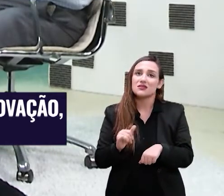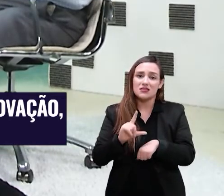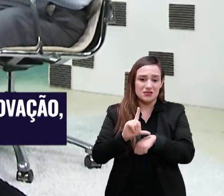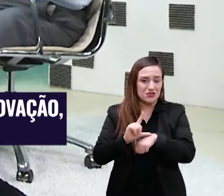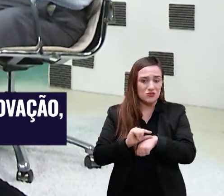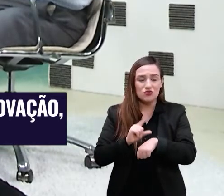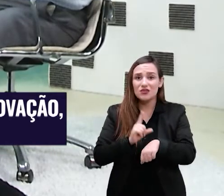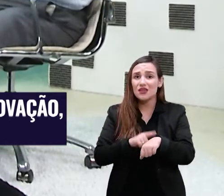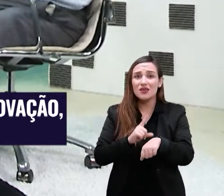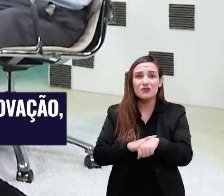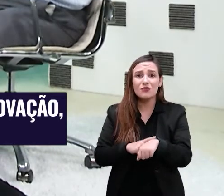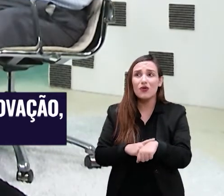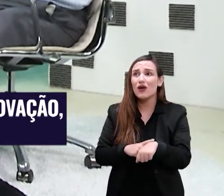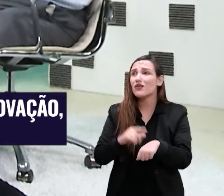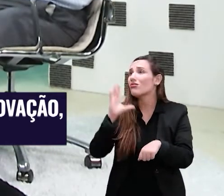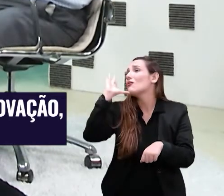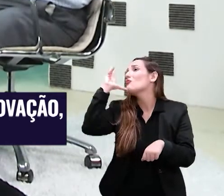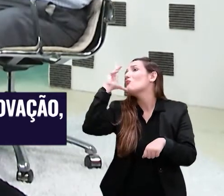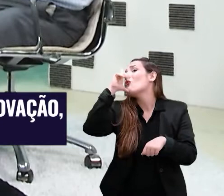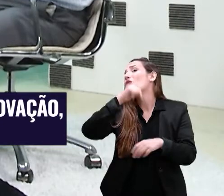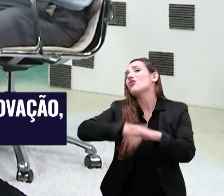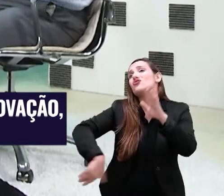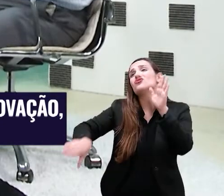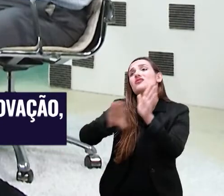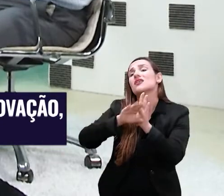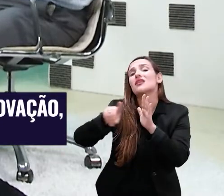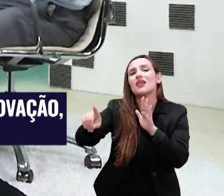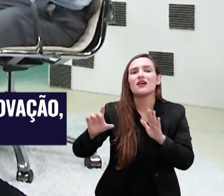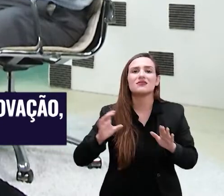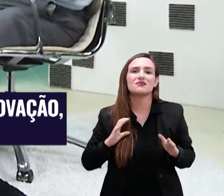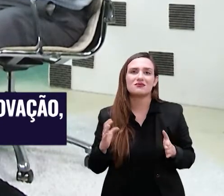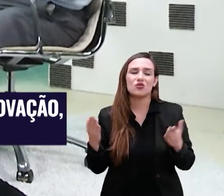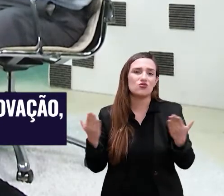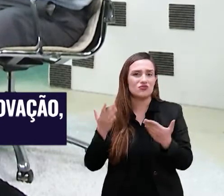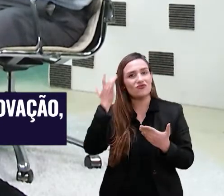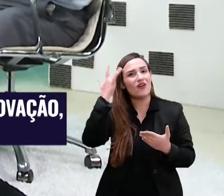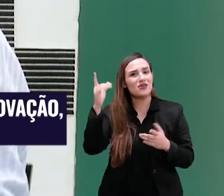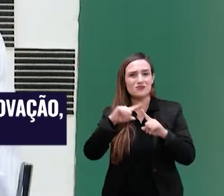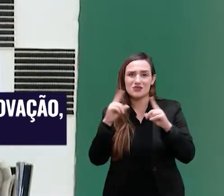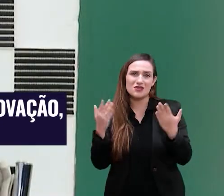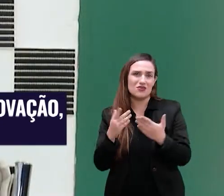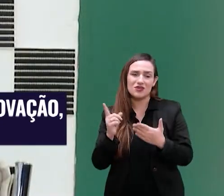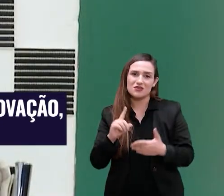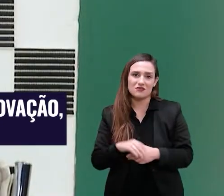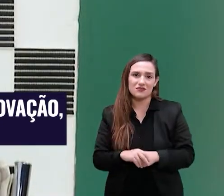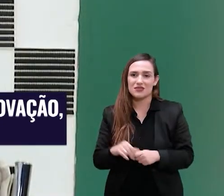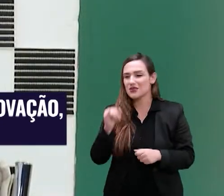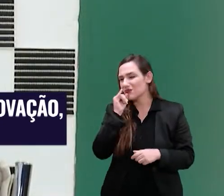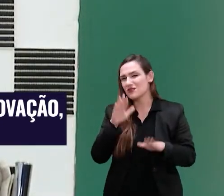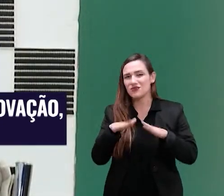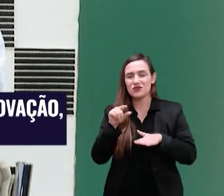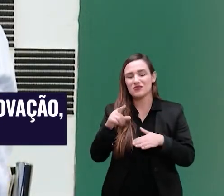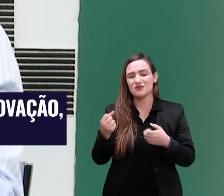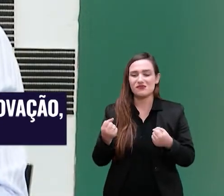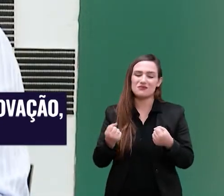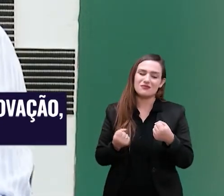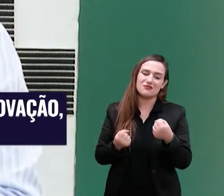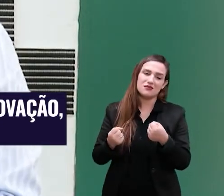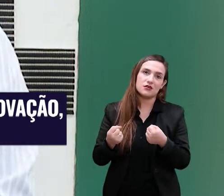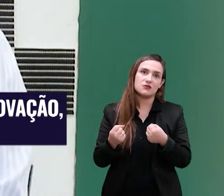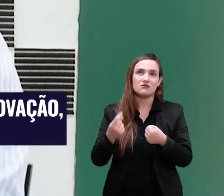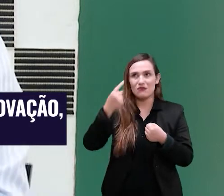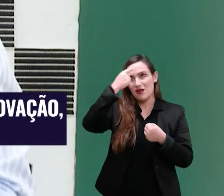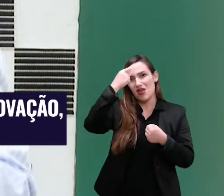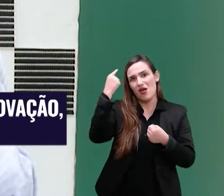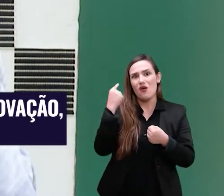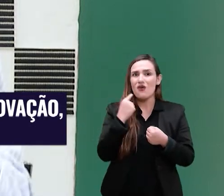mais reduzido para aquelas coisas que talvez há 10, 20 anos atrás era mais fácil. Pegar uma condução, enfrentar ali